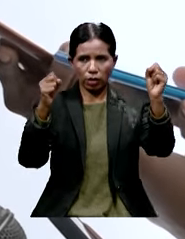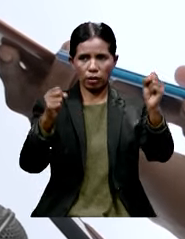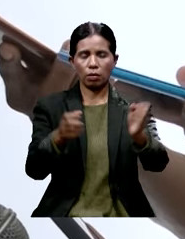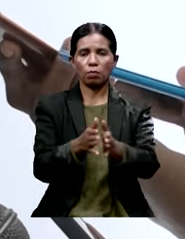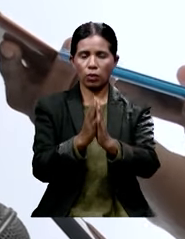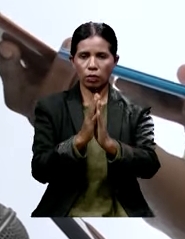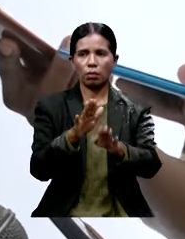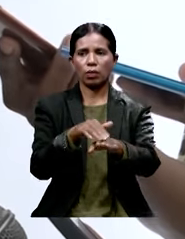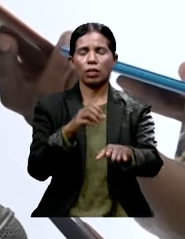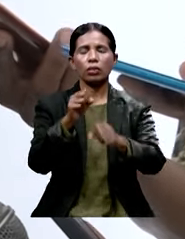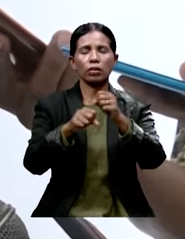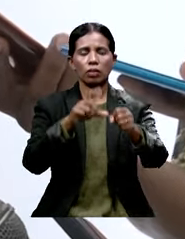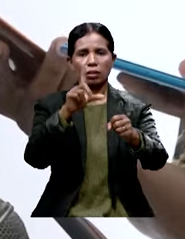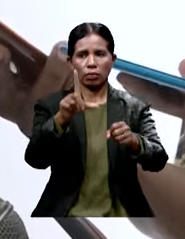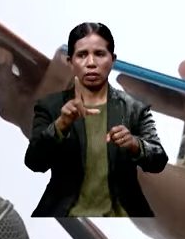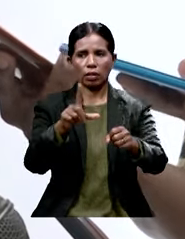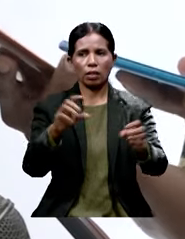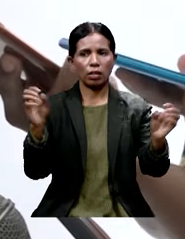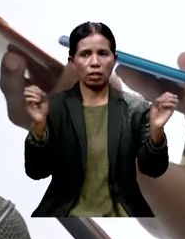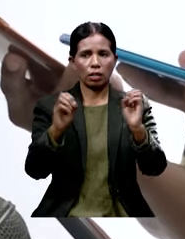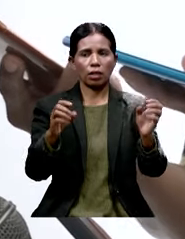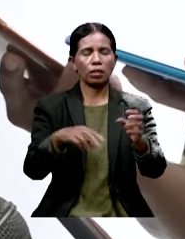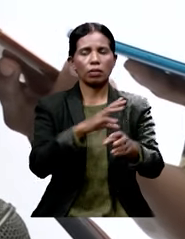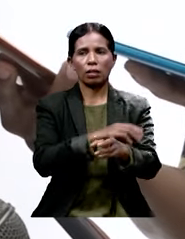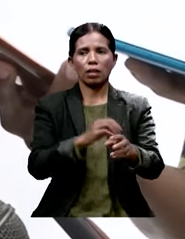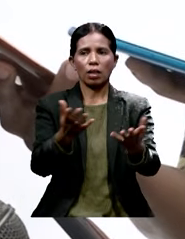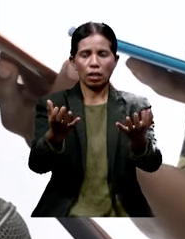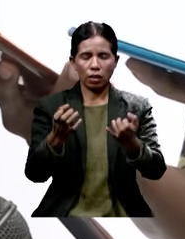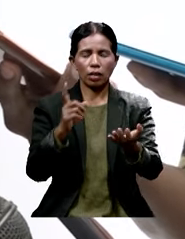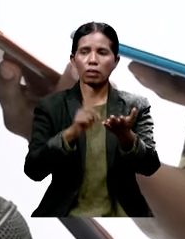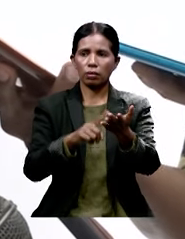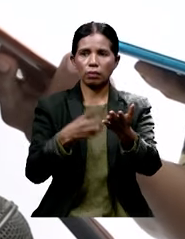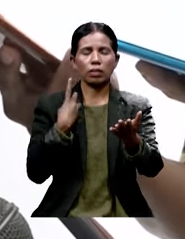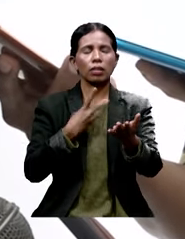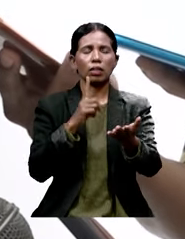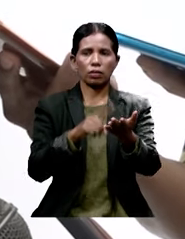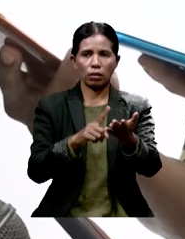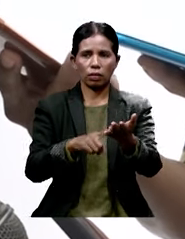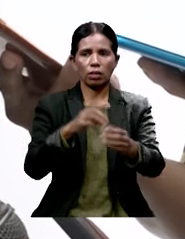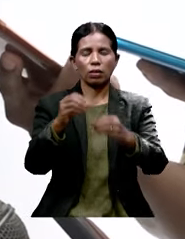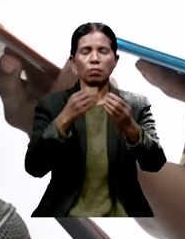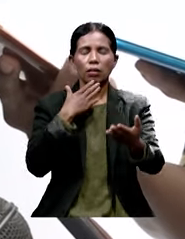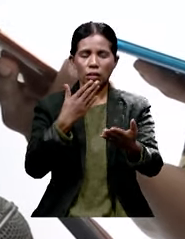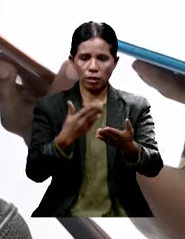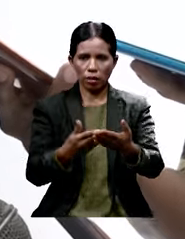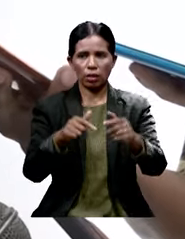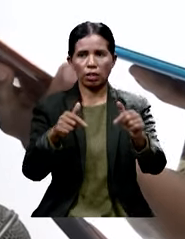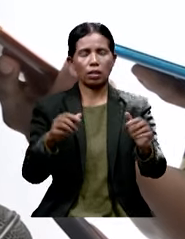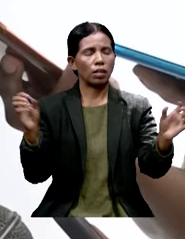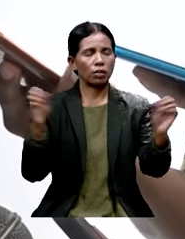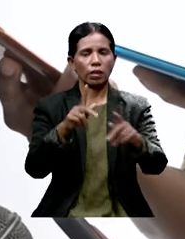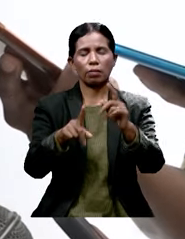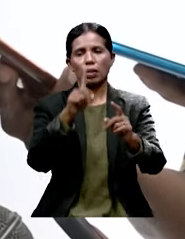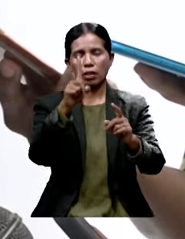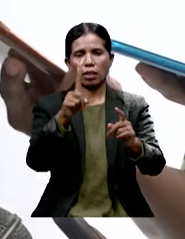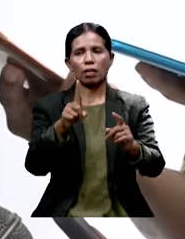tang ba sociedade civil nunca atu retira ba ida ne akara katu diskuti ta diskuti diskuti ba beng star ida ne ne la os ema ida ni